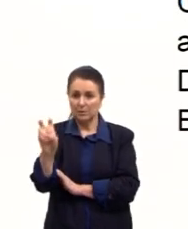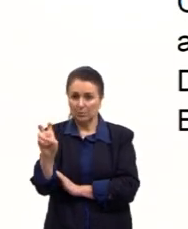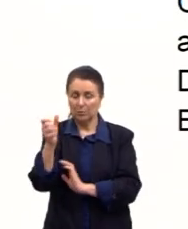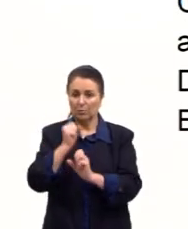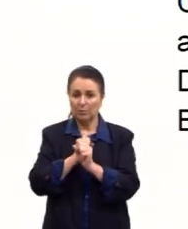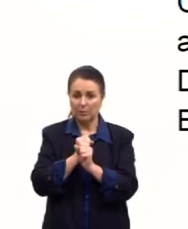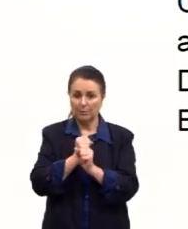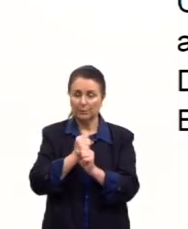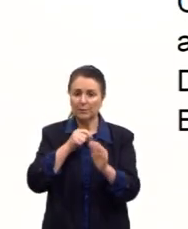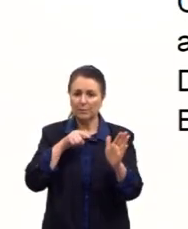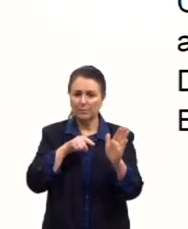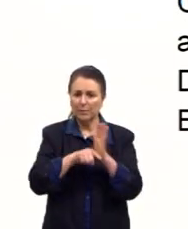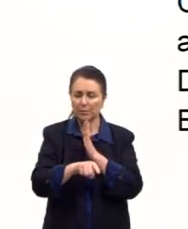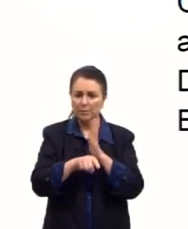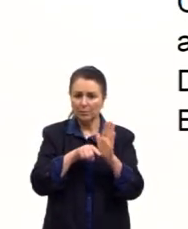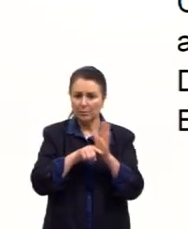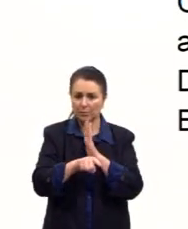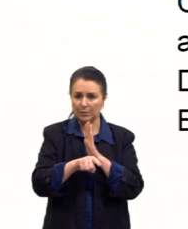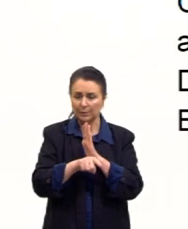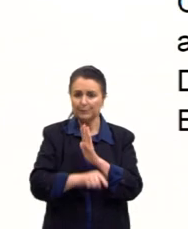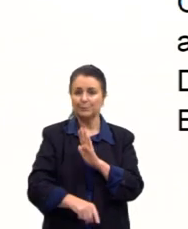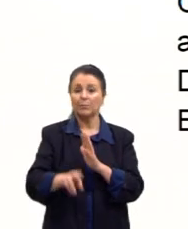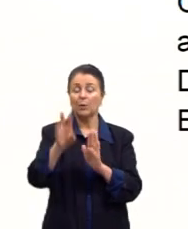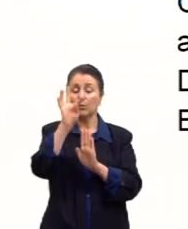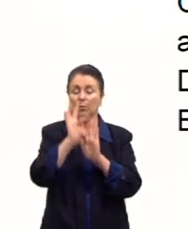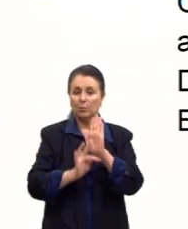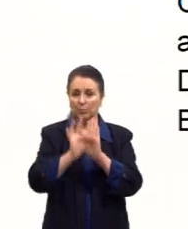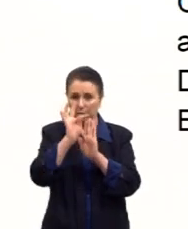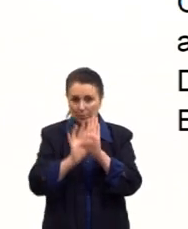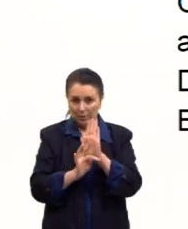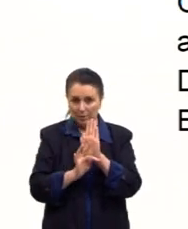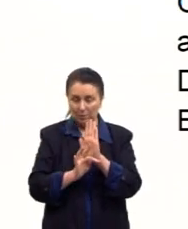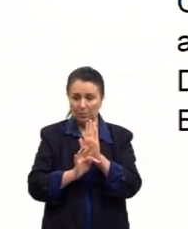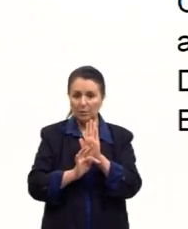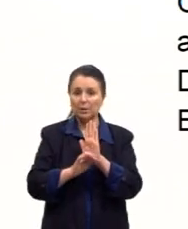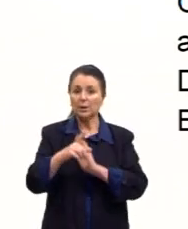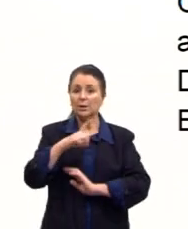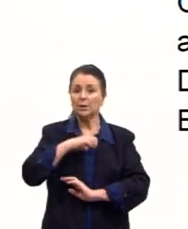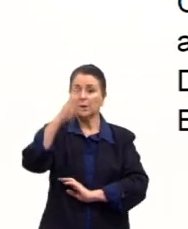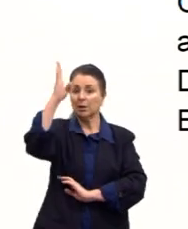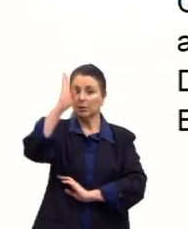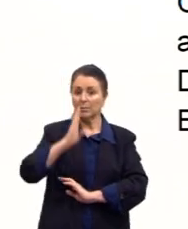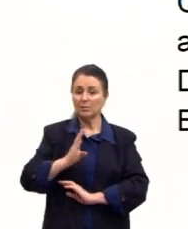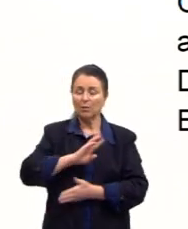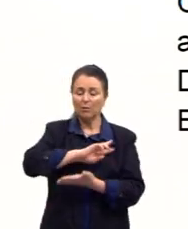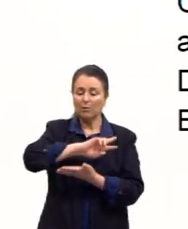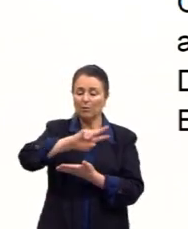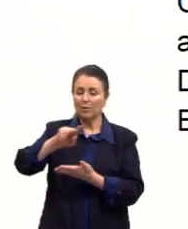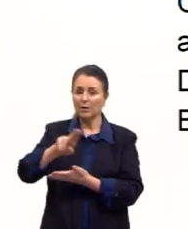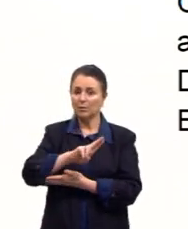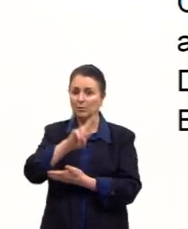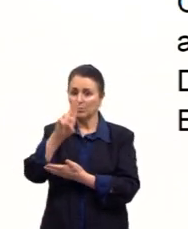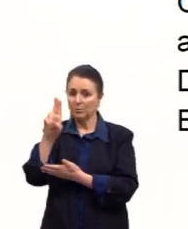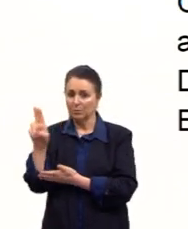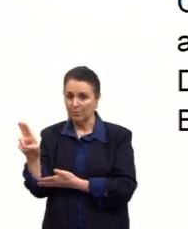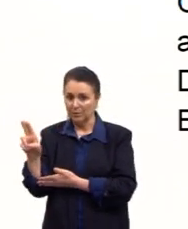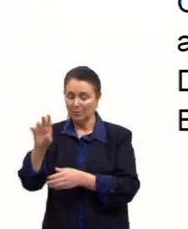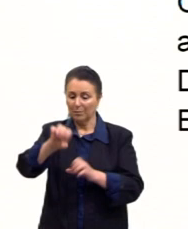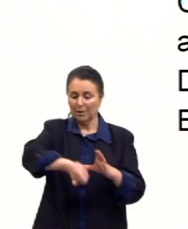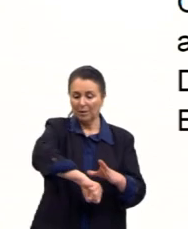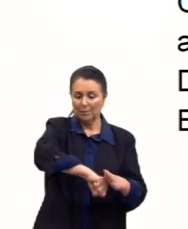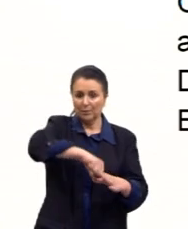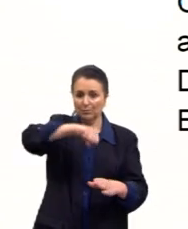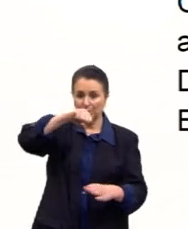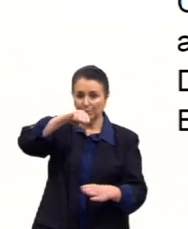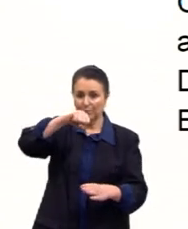questão de acordo com o texto há no Brasil uma variedade de nomes para maniote utilíssima